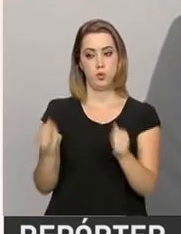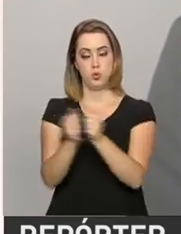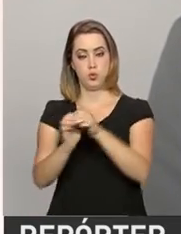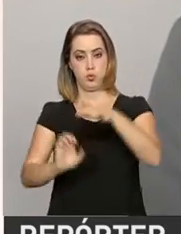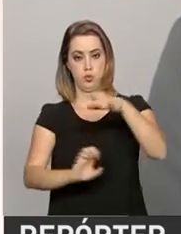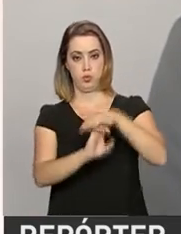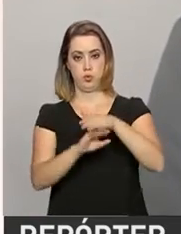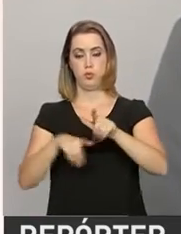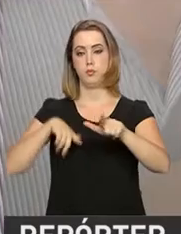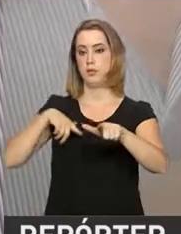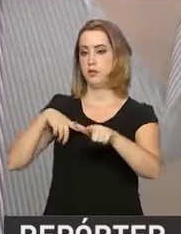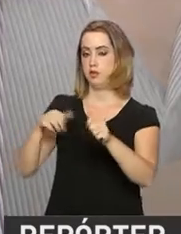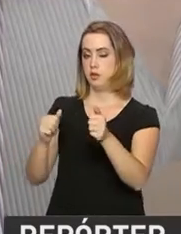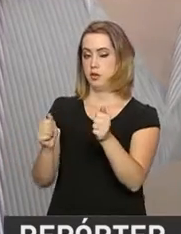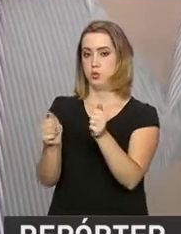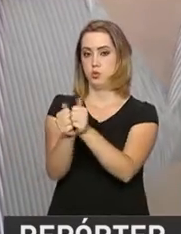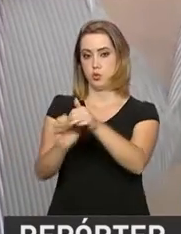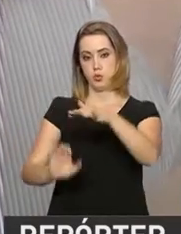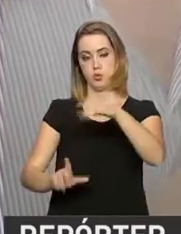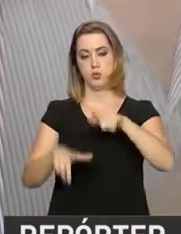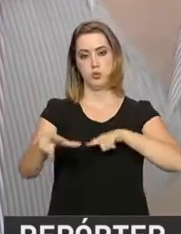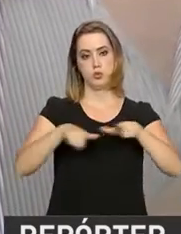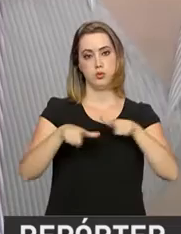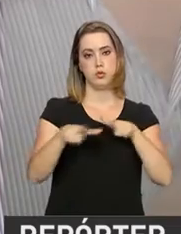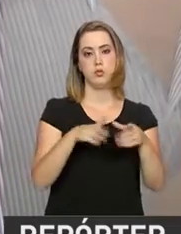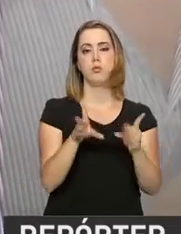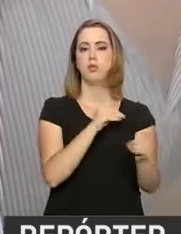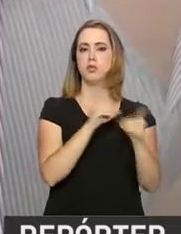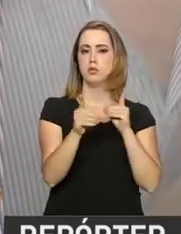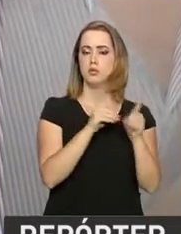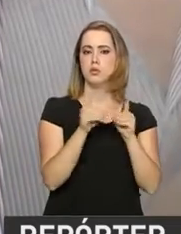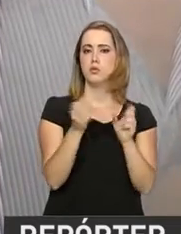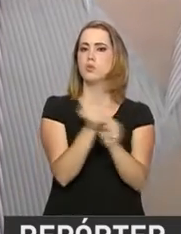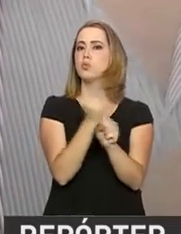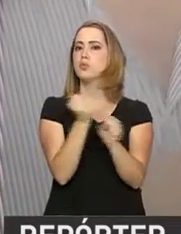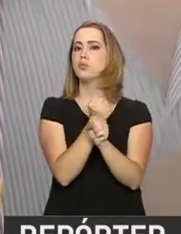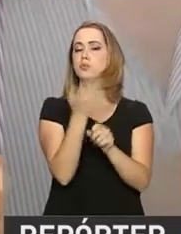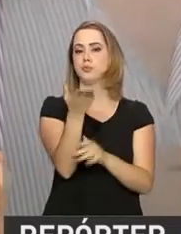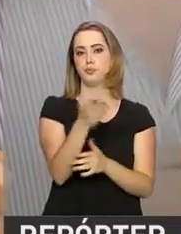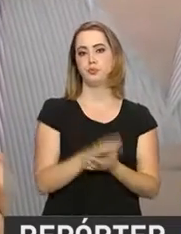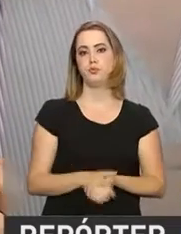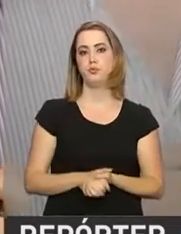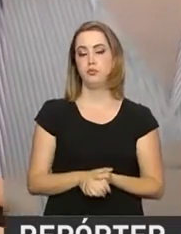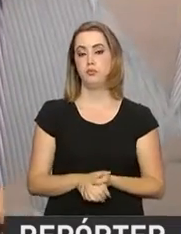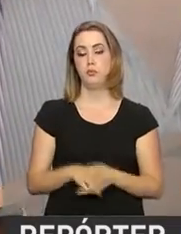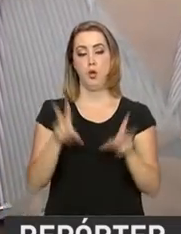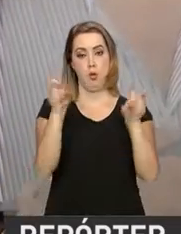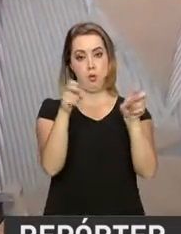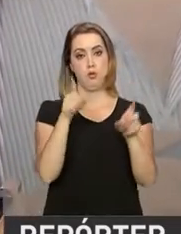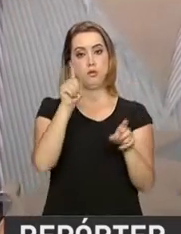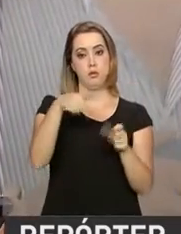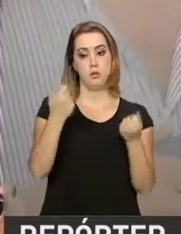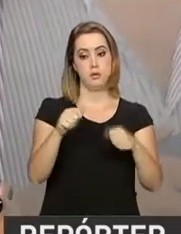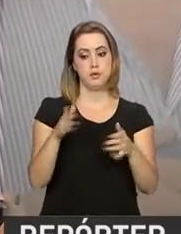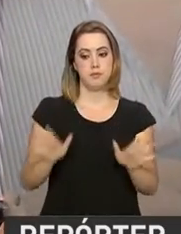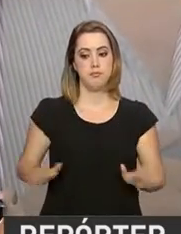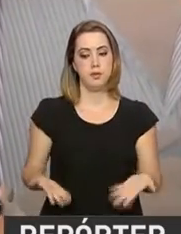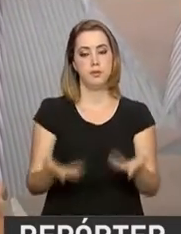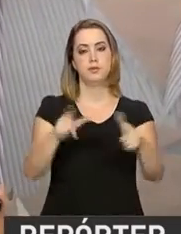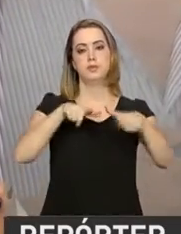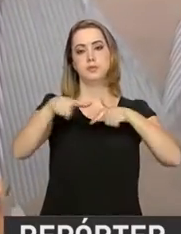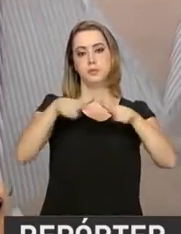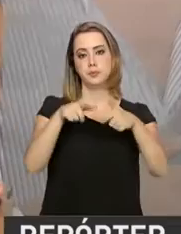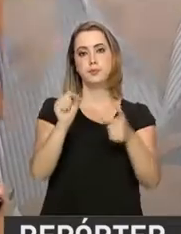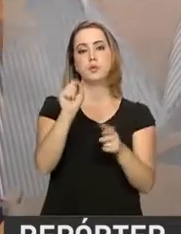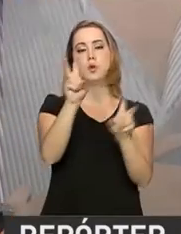a infraestrutura. Nós achamos que o debate deve levar em conta a geração de emprego, né? Para a geração de emprego, nós